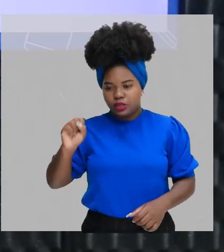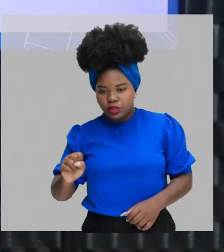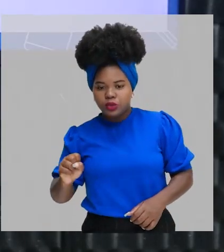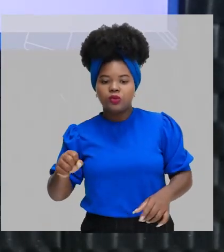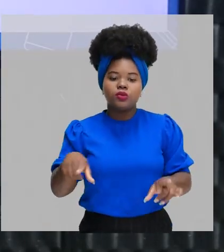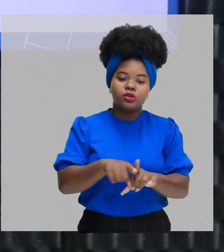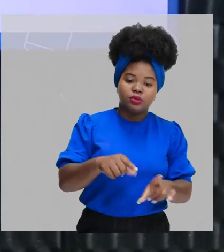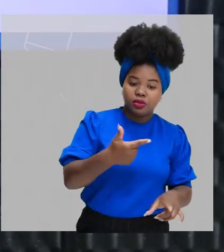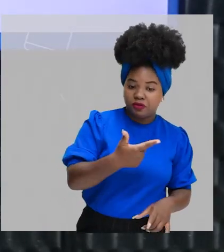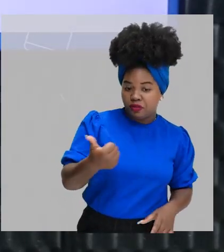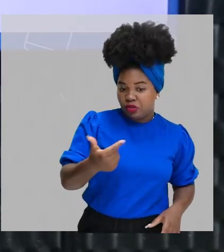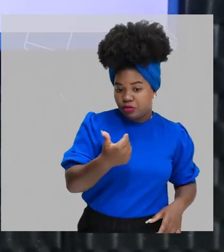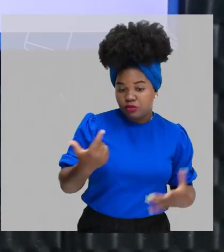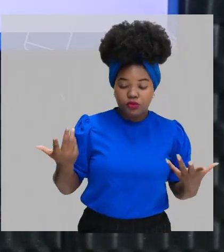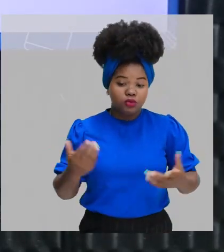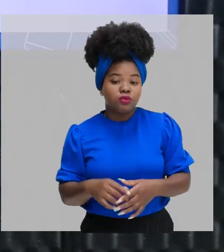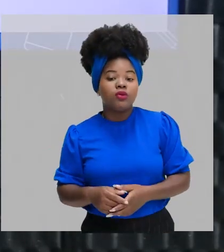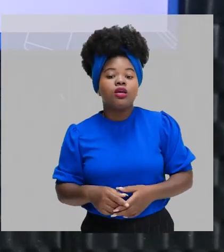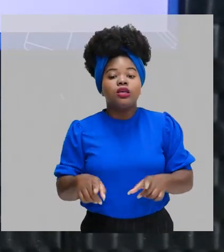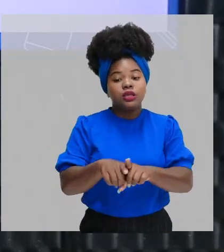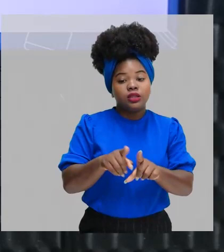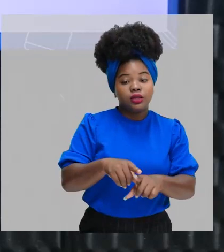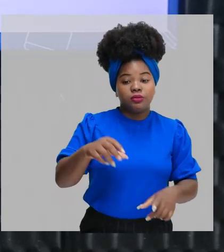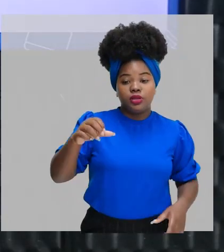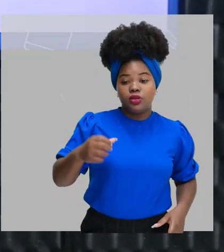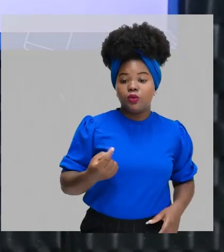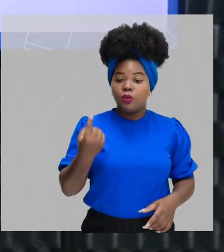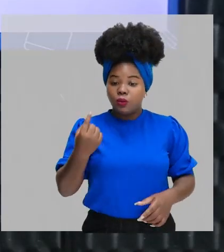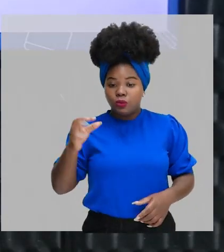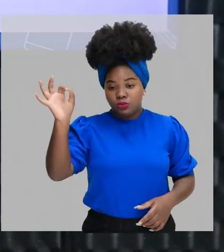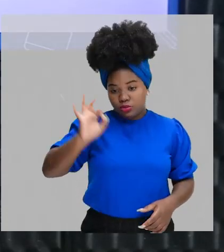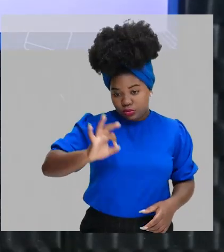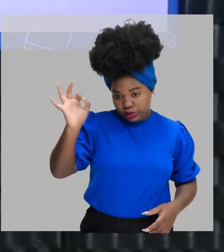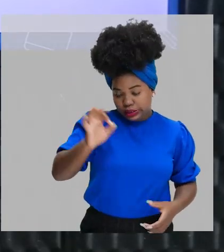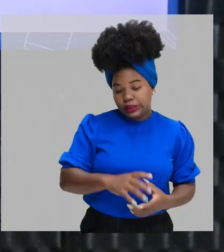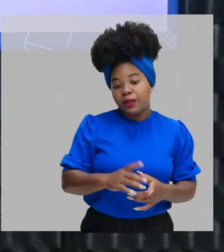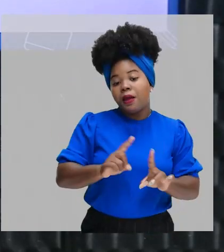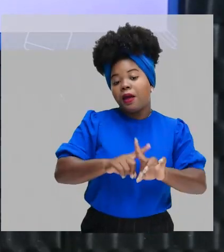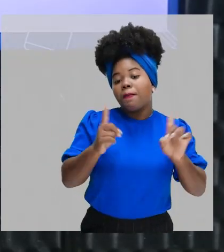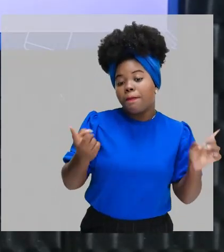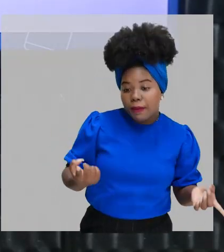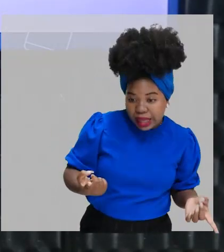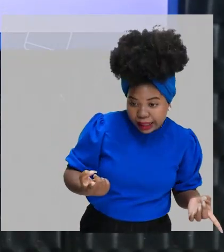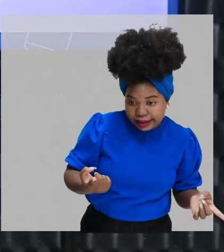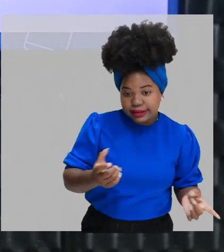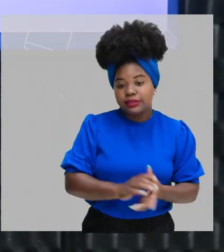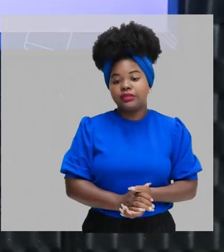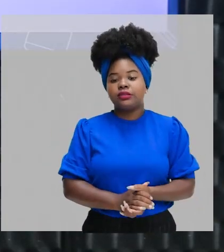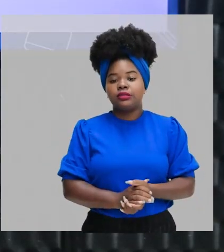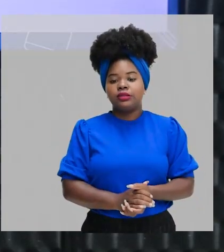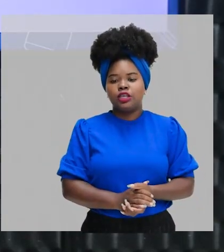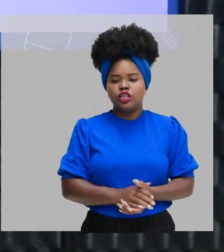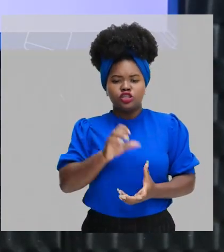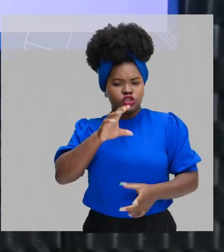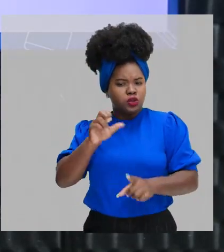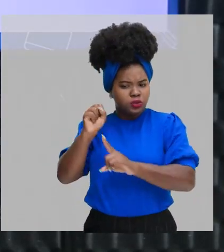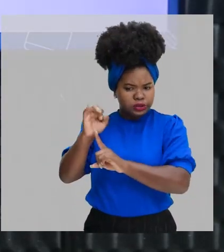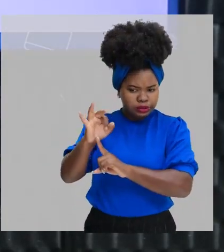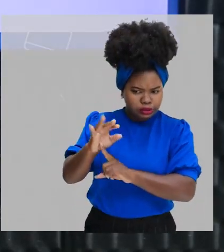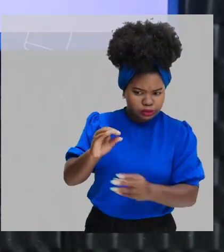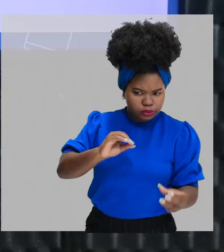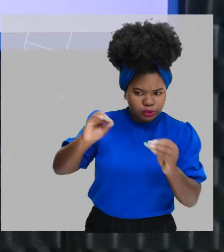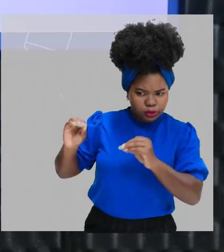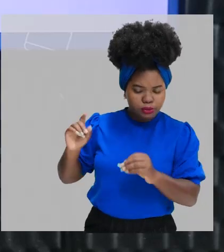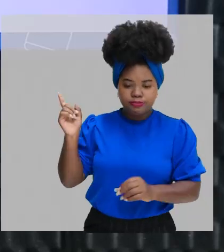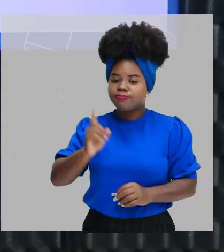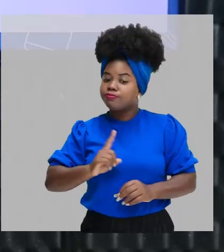e aproximadamente 1% para o argônio, certo? Só que além desses gases, como está escrito, nós vamos